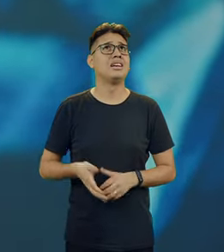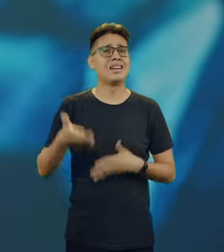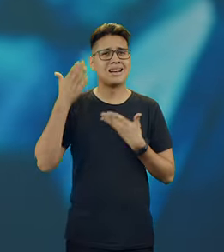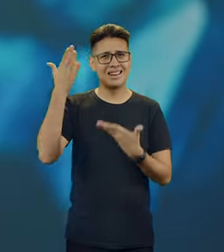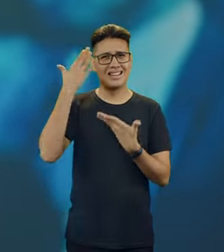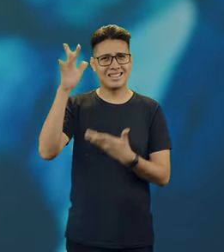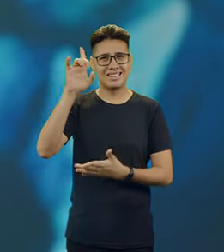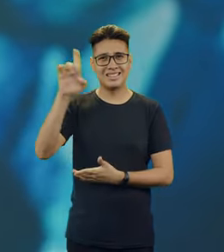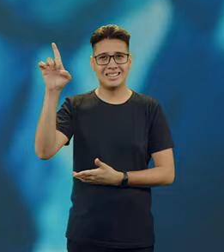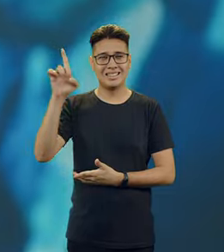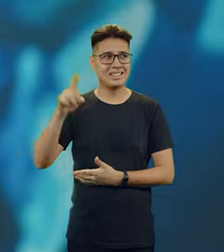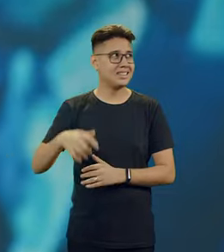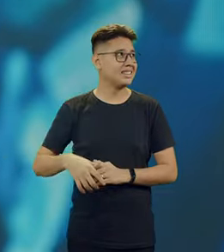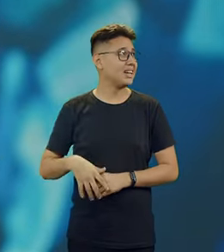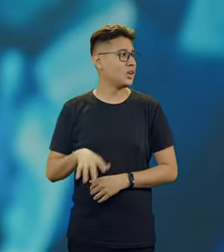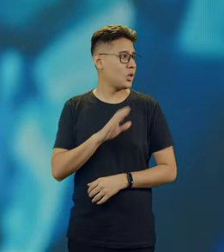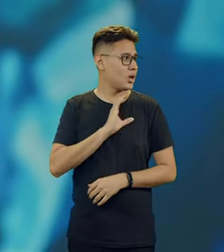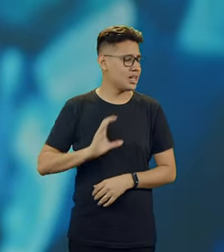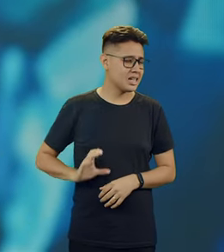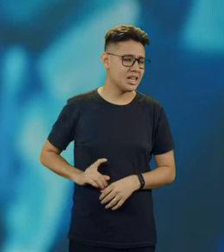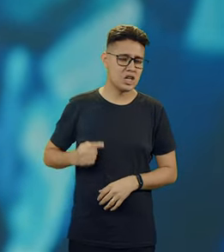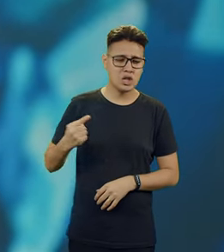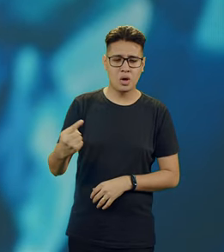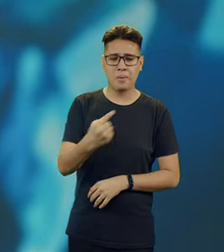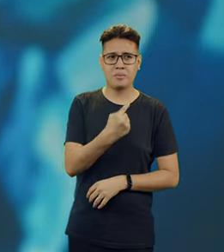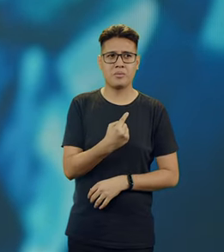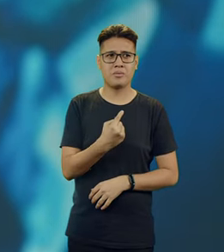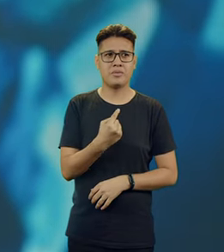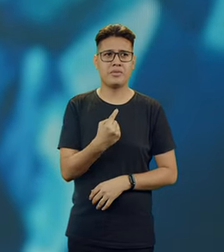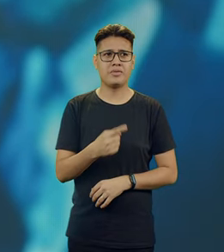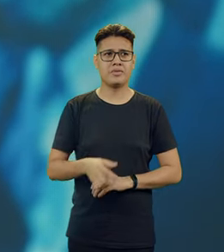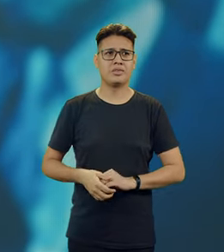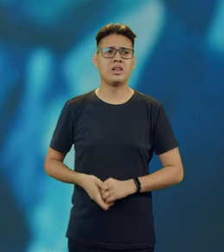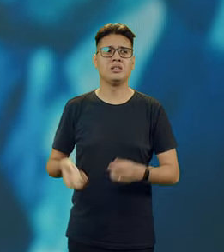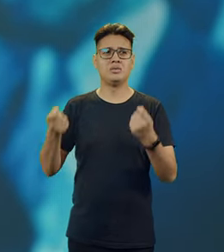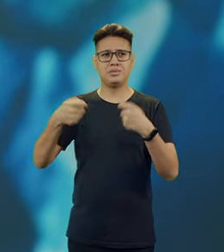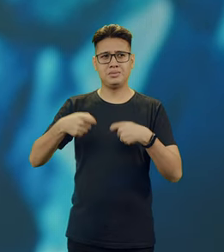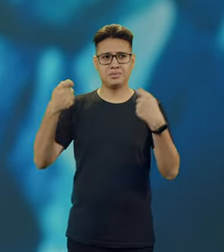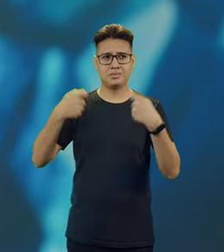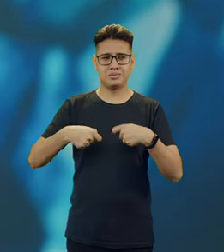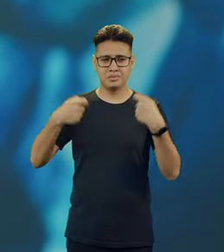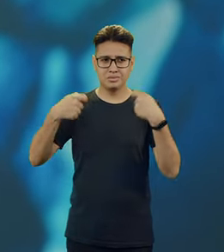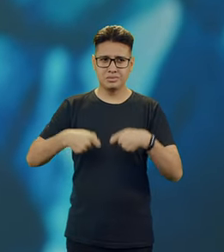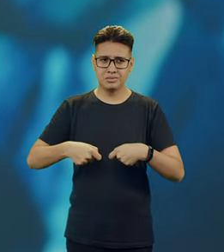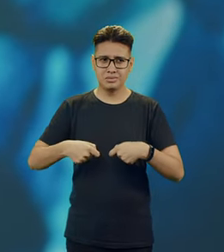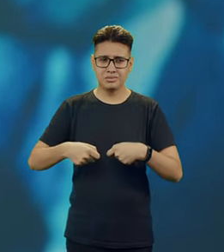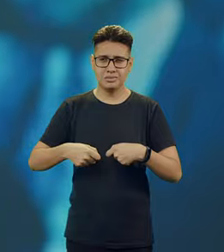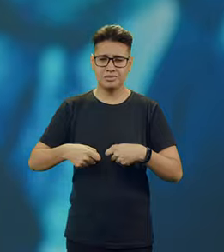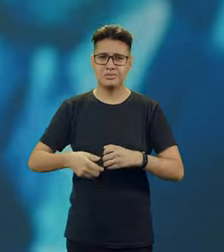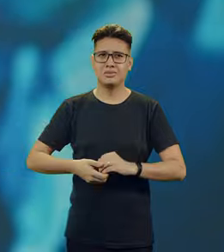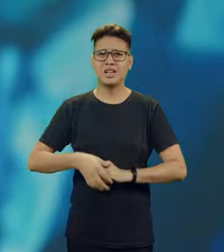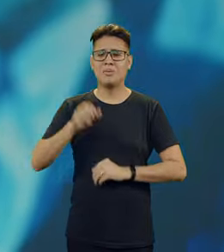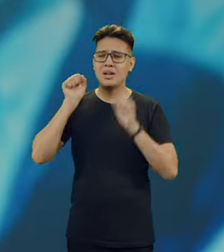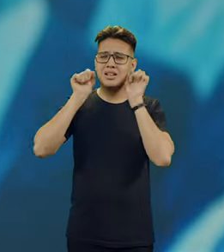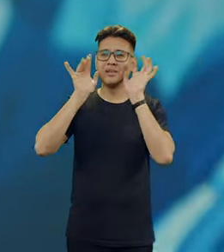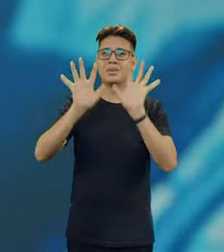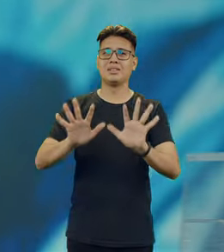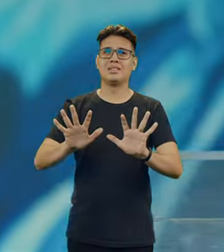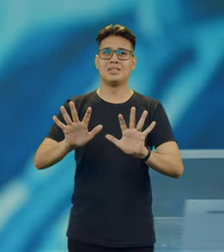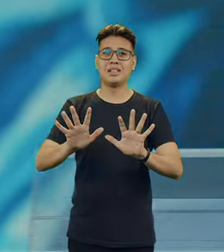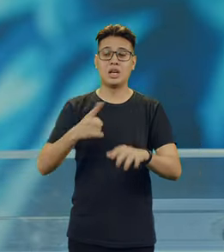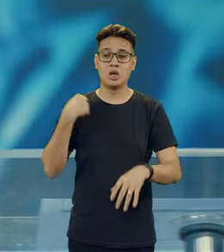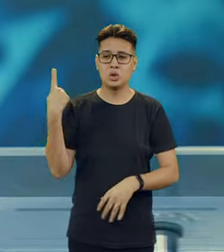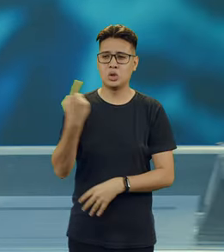fundamento cristão que nós precisamos ter na nossa vida. Para ser abençoado,